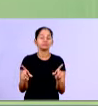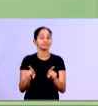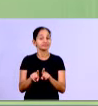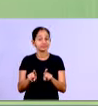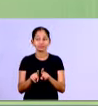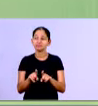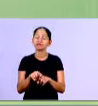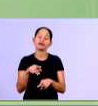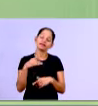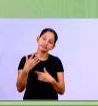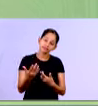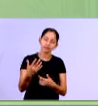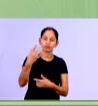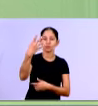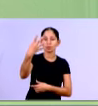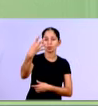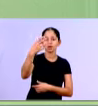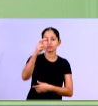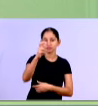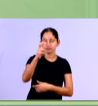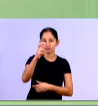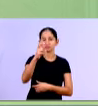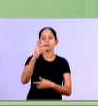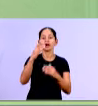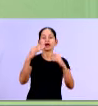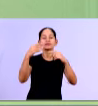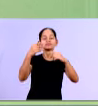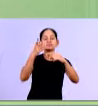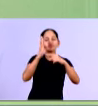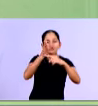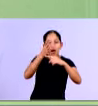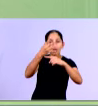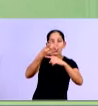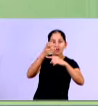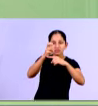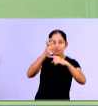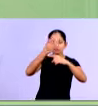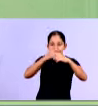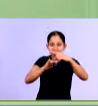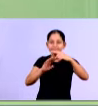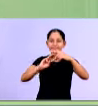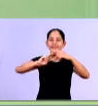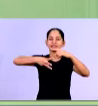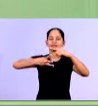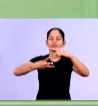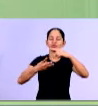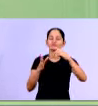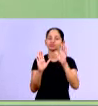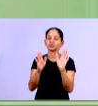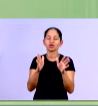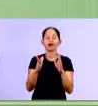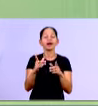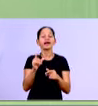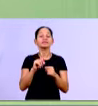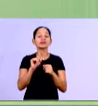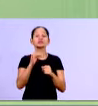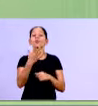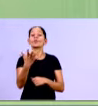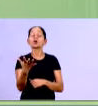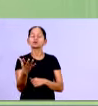para cá. O que sobrou lá? O I. Vou usar o espaço aqui, ó. I vai ser igual